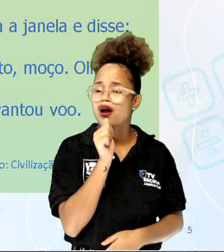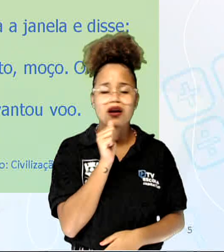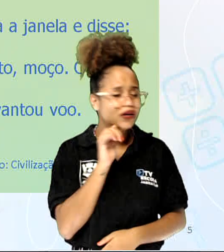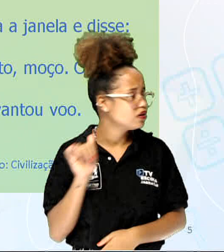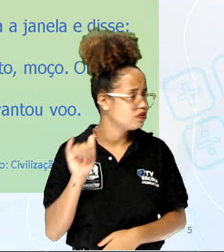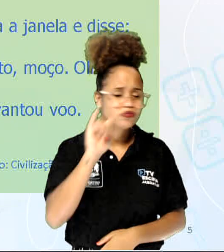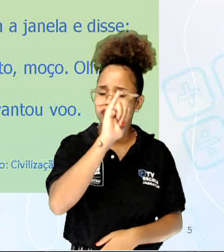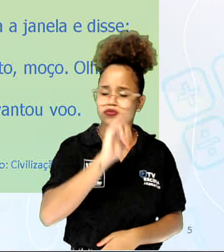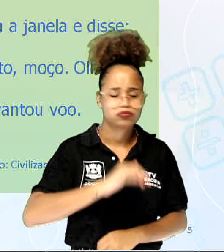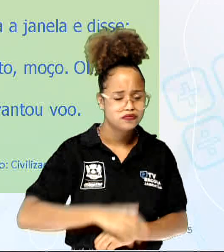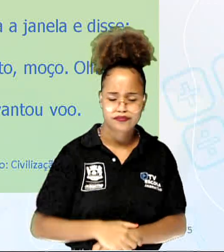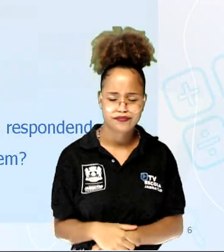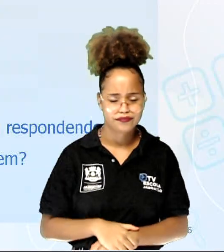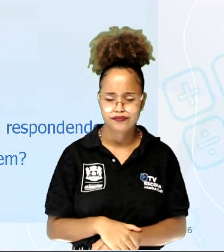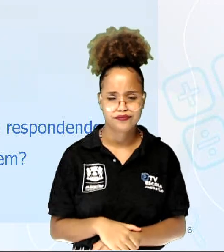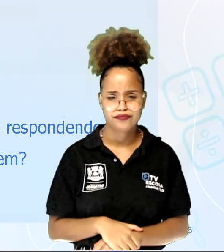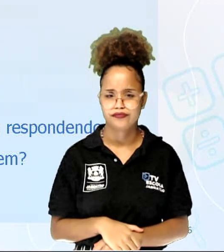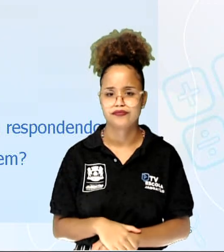levantou o voo.